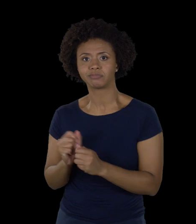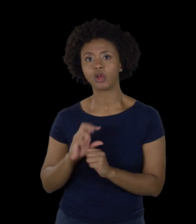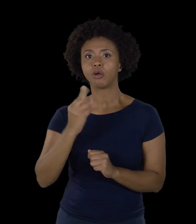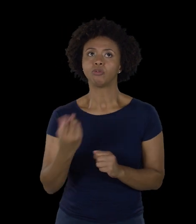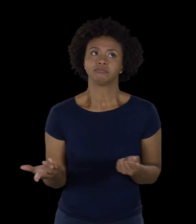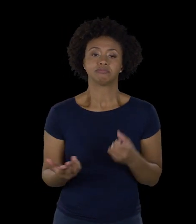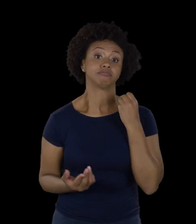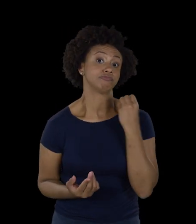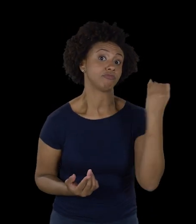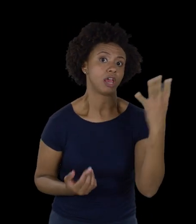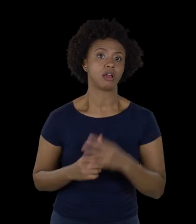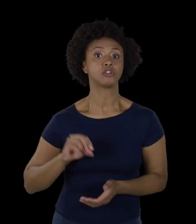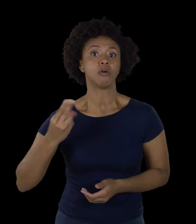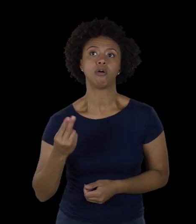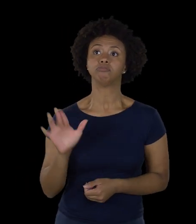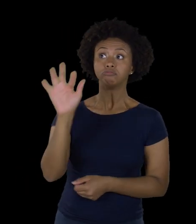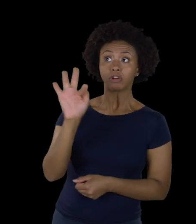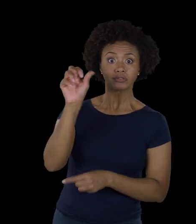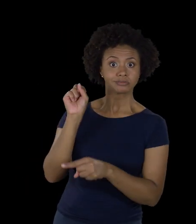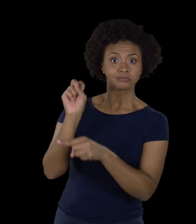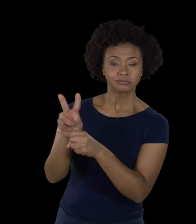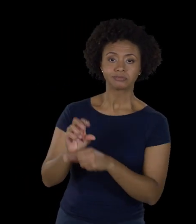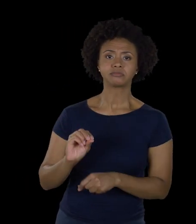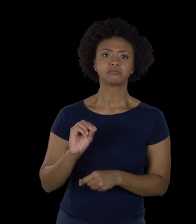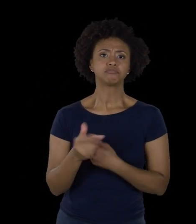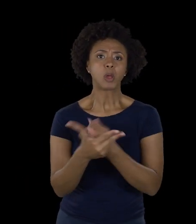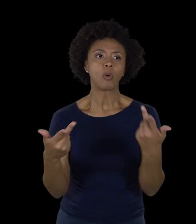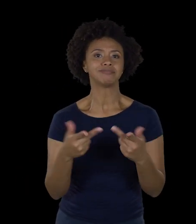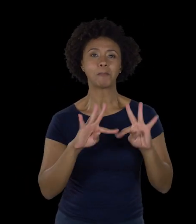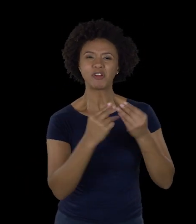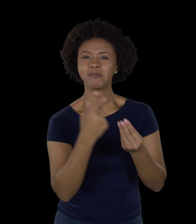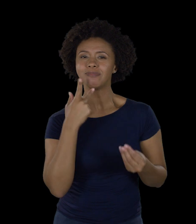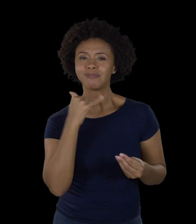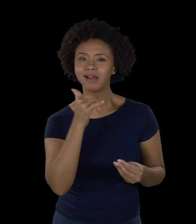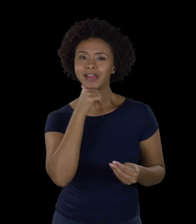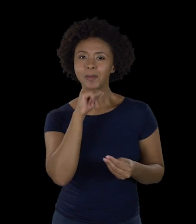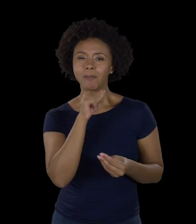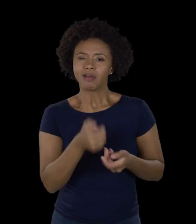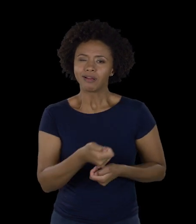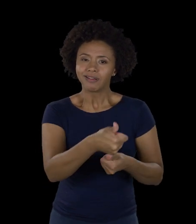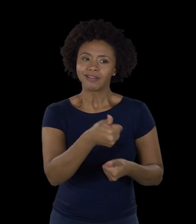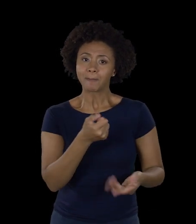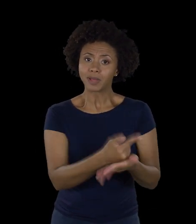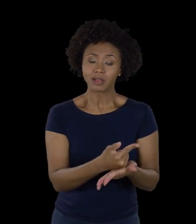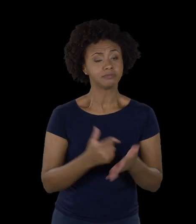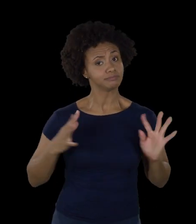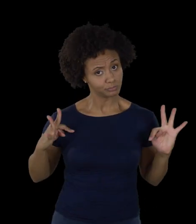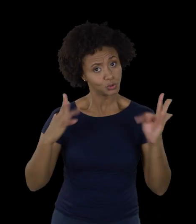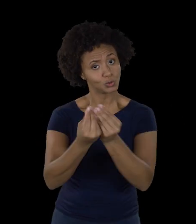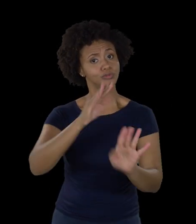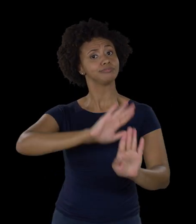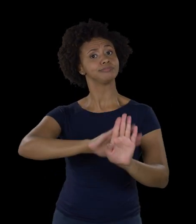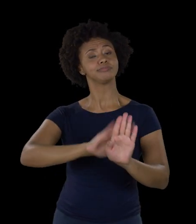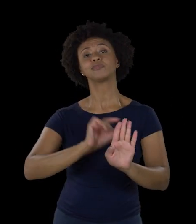viagem, fazer uma faculdade, pagar algo para os seus pais, enfim, tudo isso está relacionado ao dinheiro e